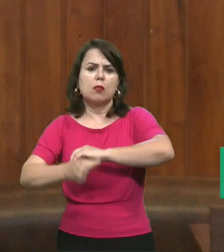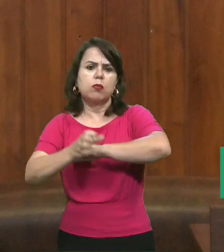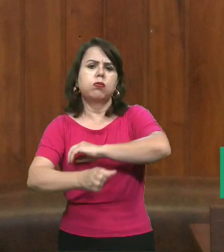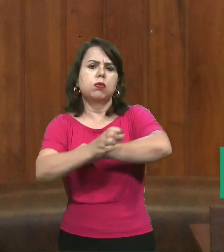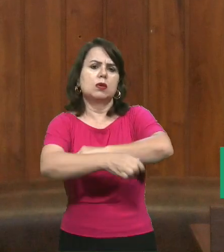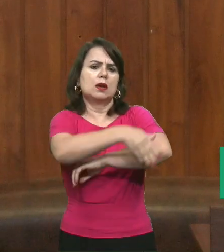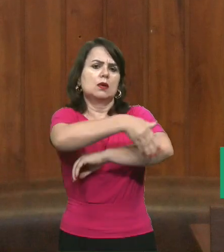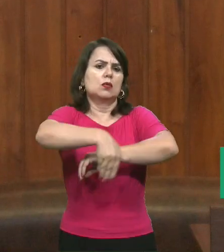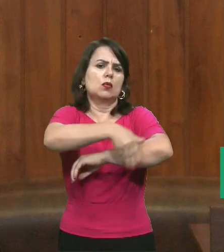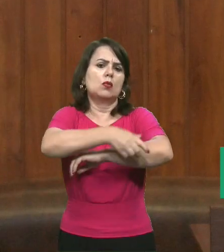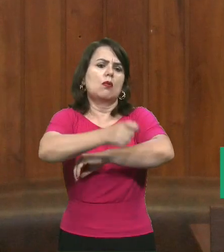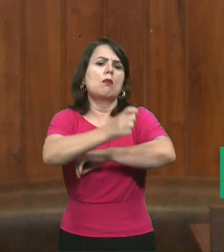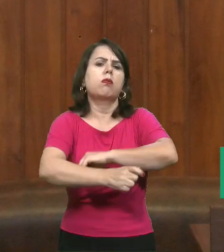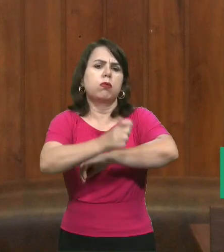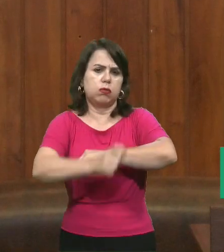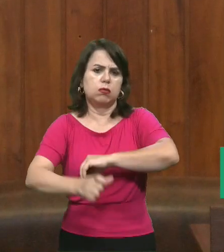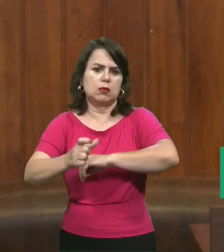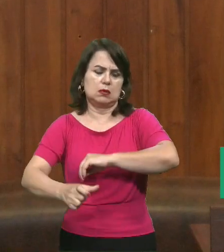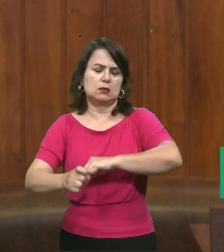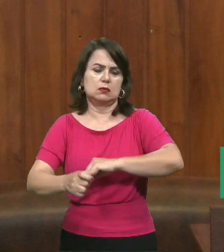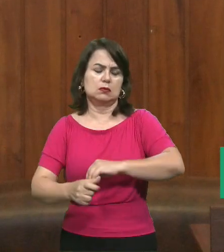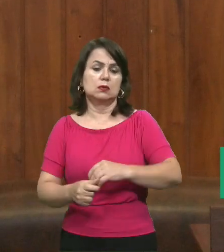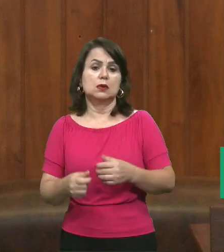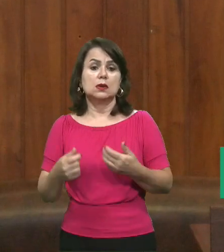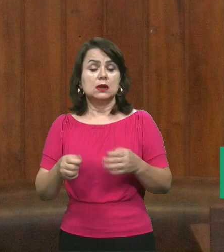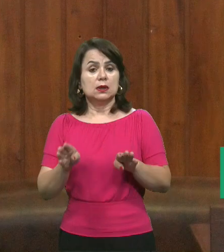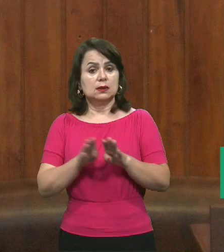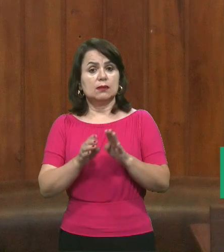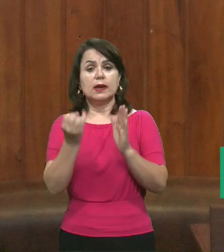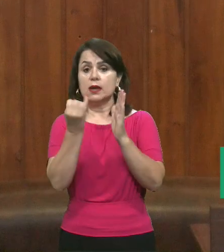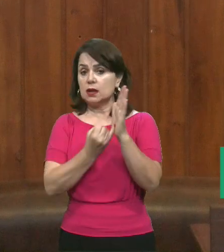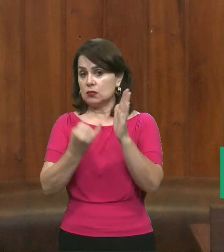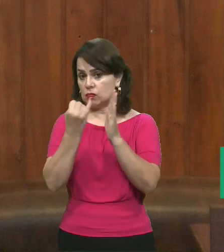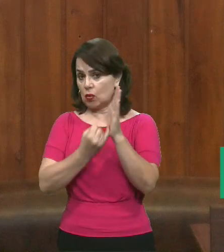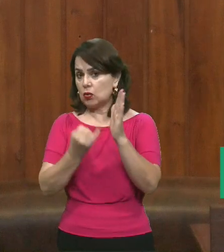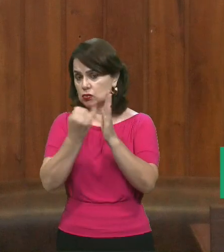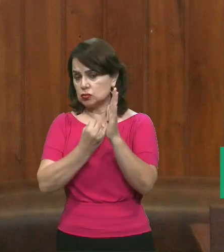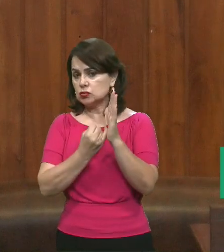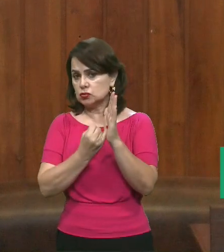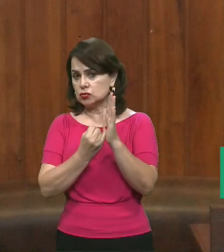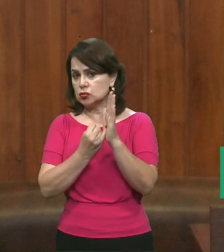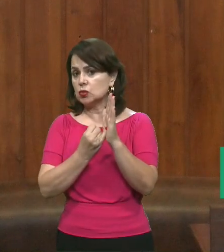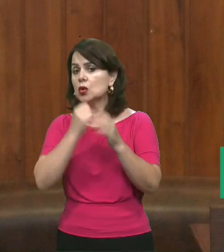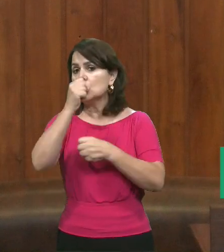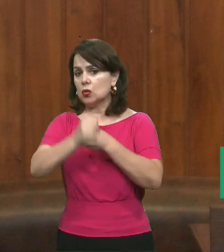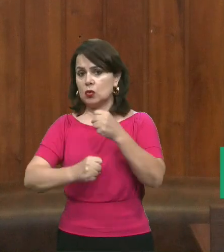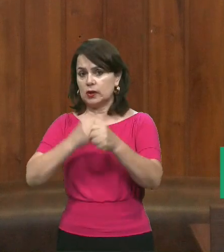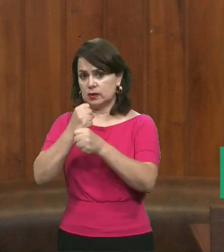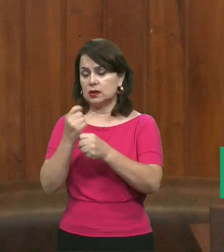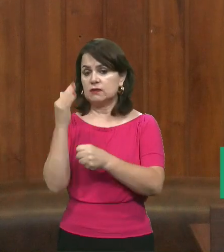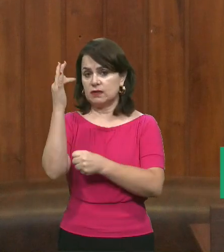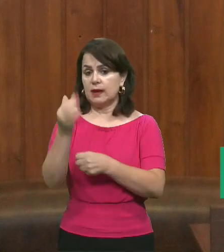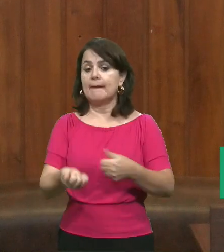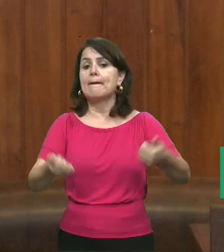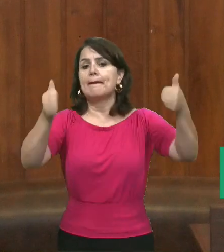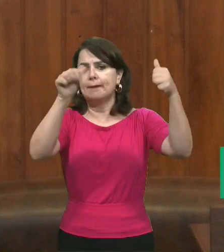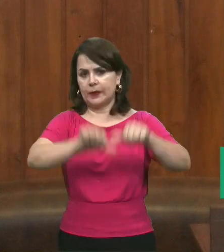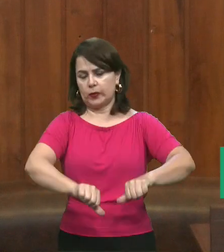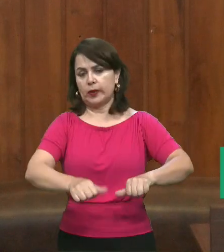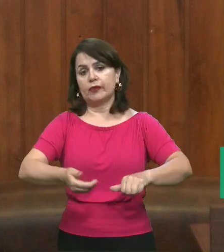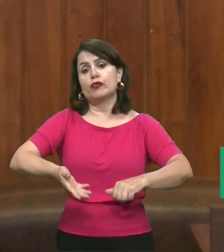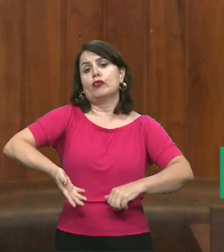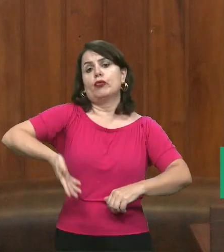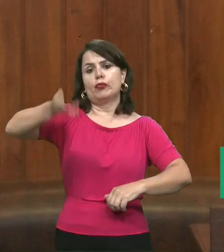cidadãos da nossa cidade pagar. Os impostos o ano que vem devem aumentar estupidamente.